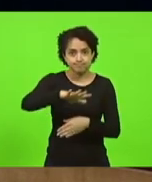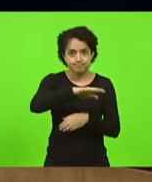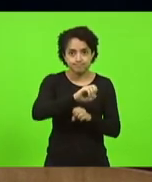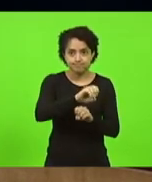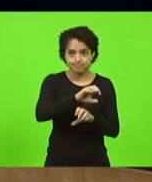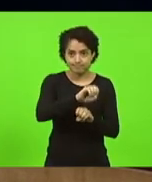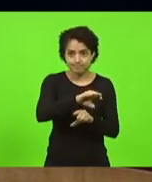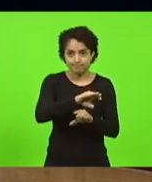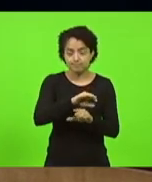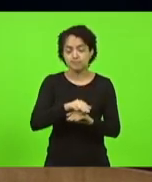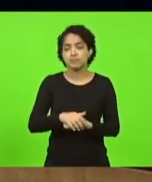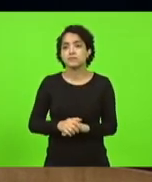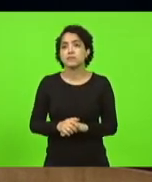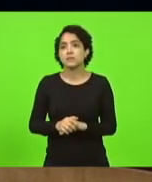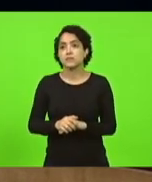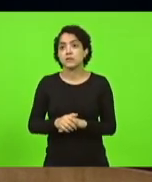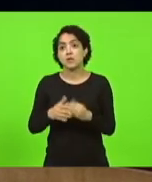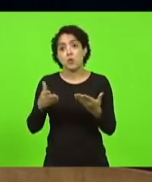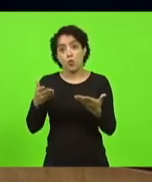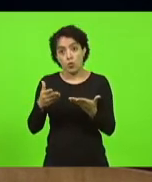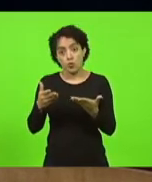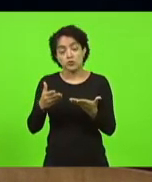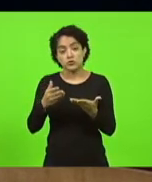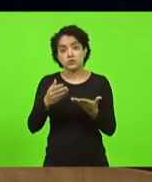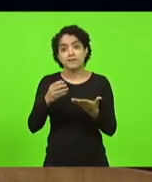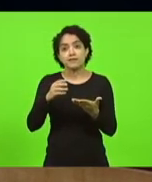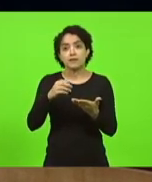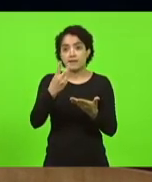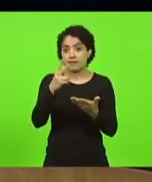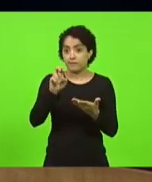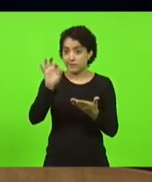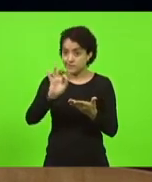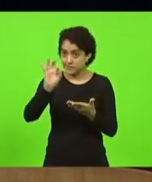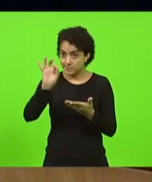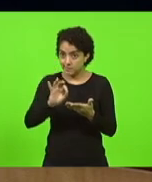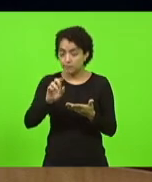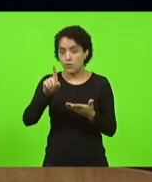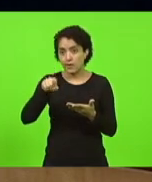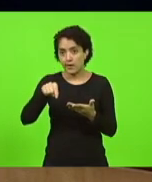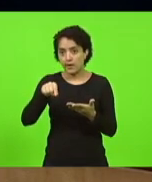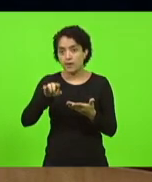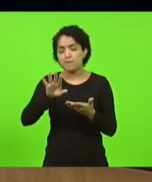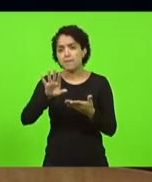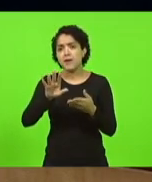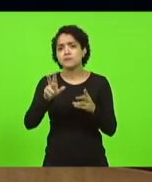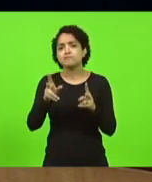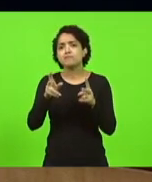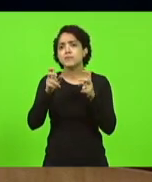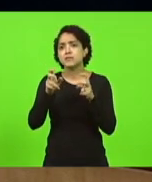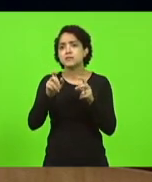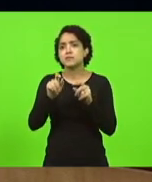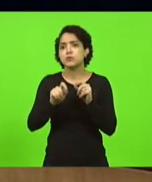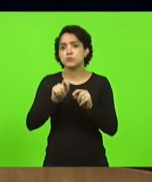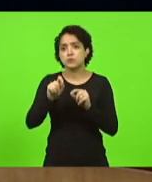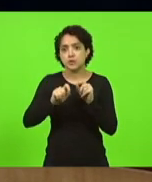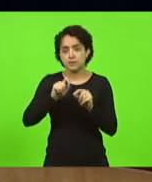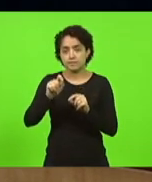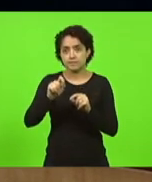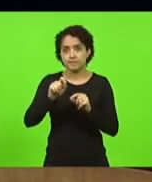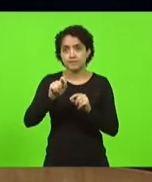embora permaneça os 25%, o que nós temos observado, inclusive, é